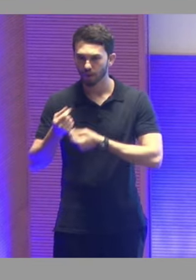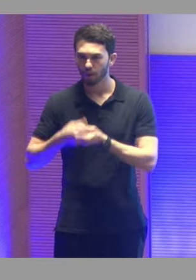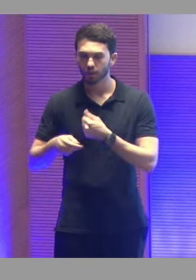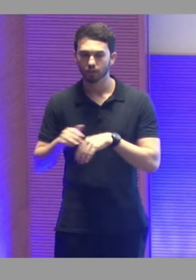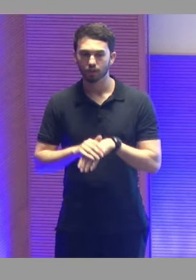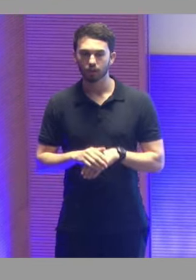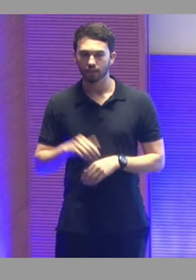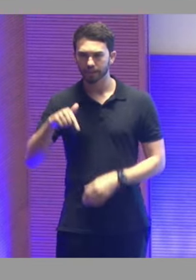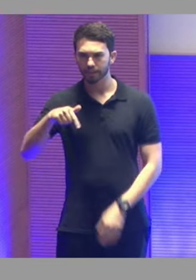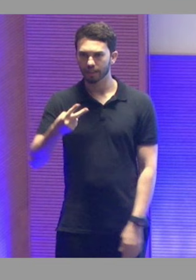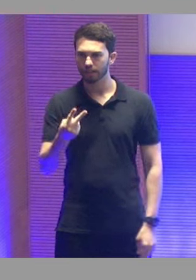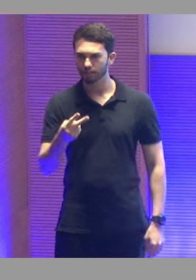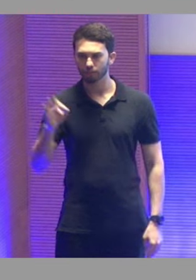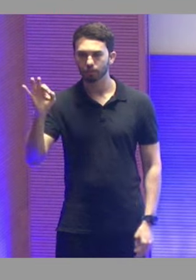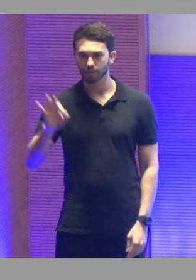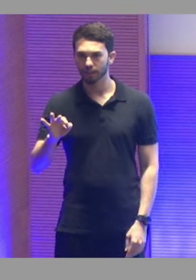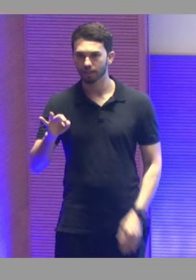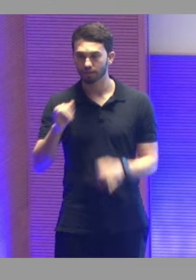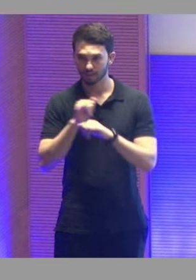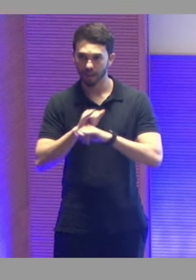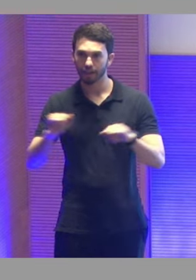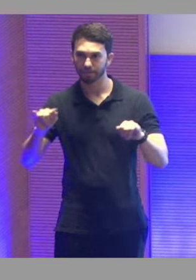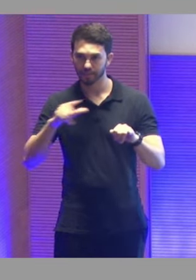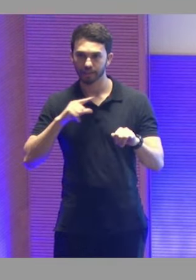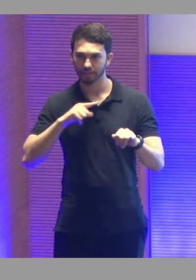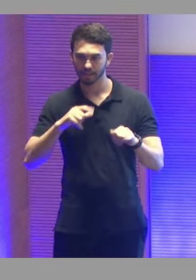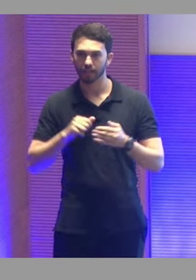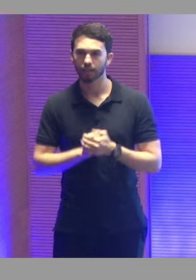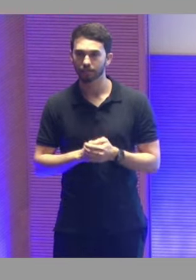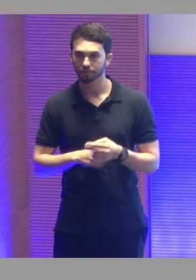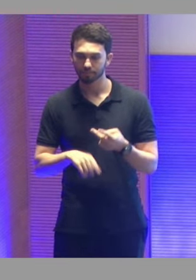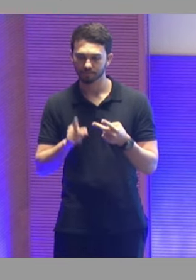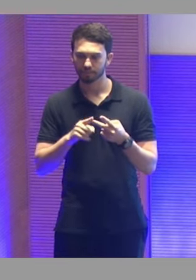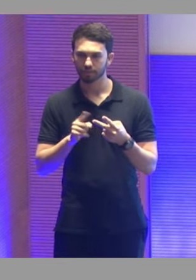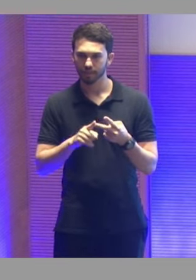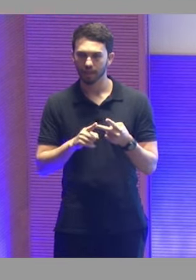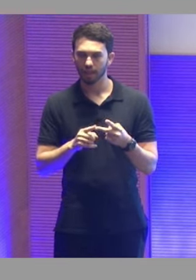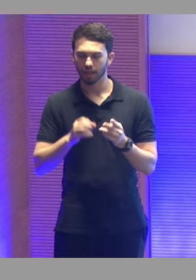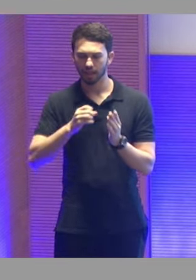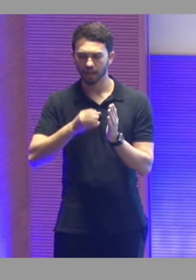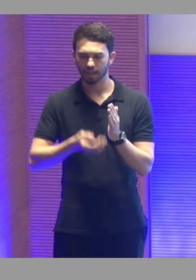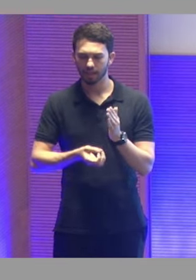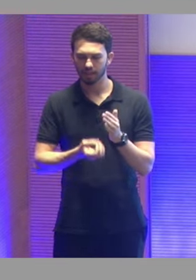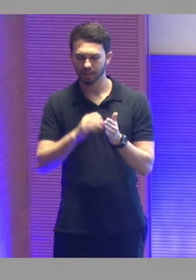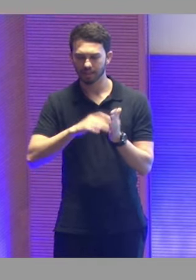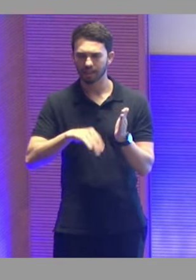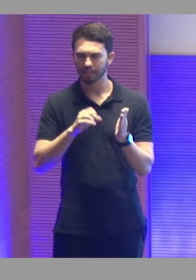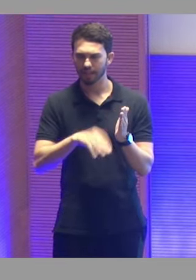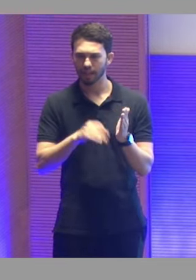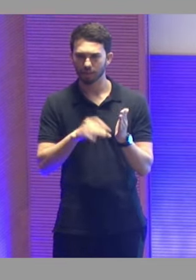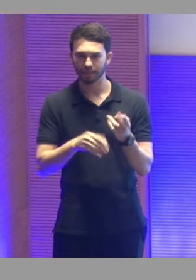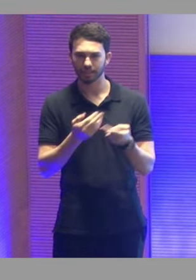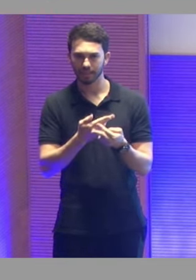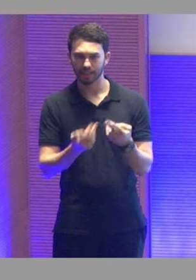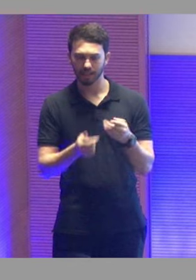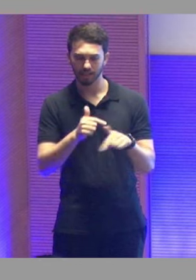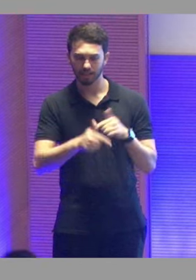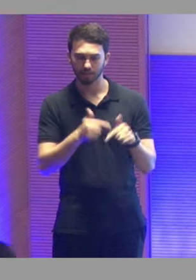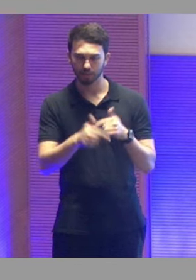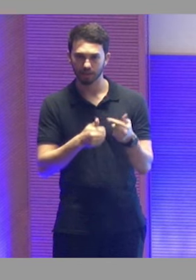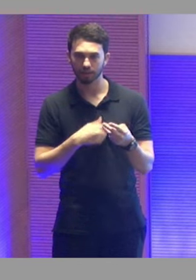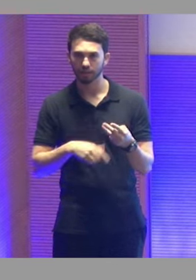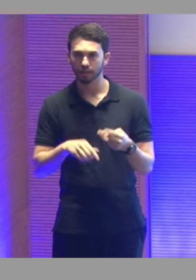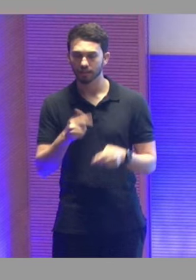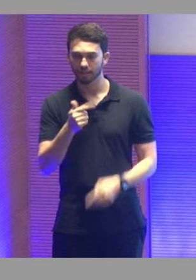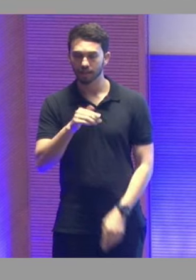72 por das organizações reportaram essa fonte de emissão resíduos gerados nas operações 63%